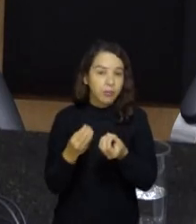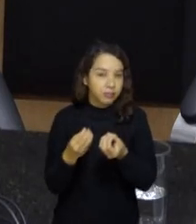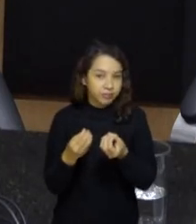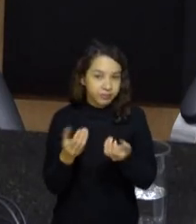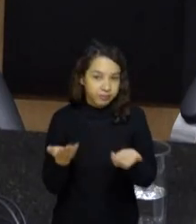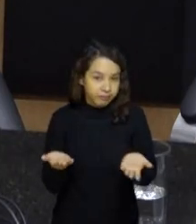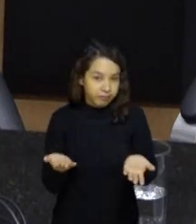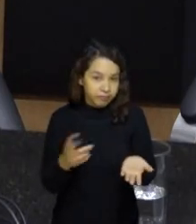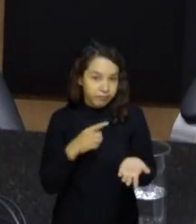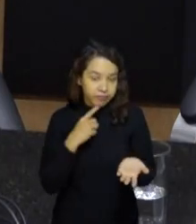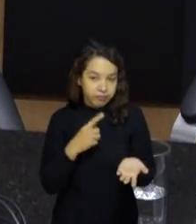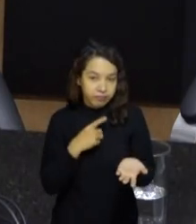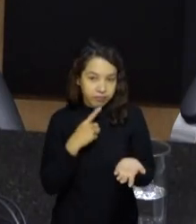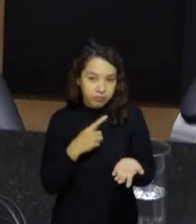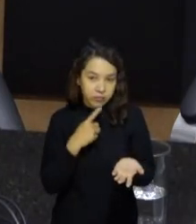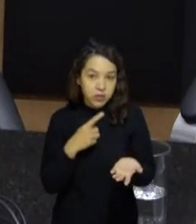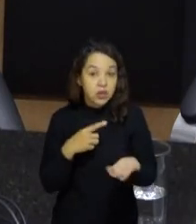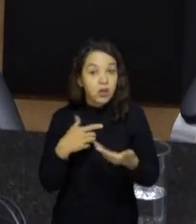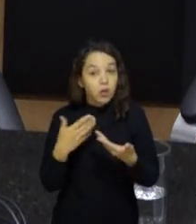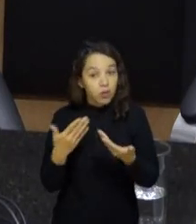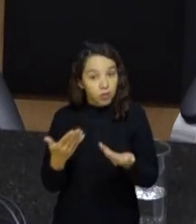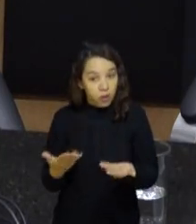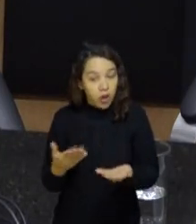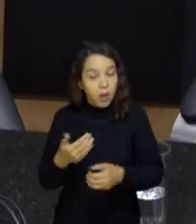é uma profissão de muita